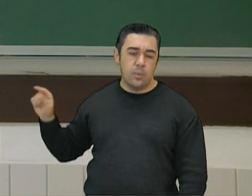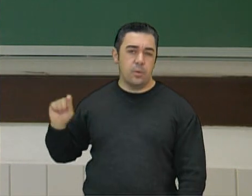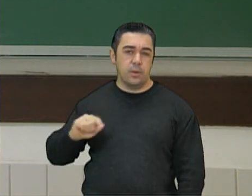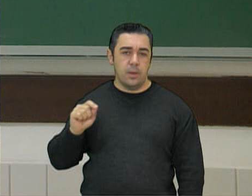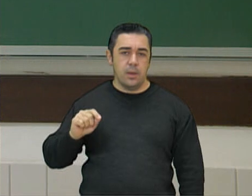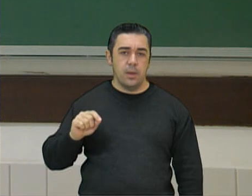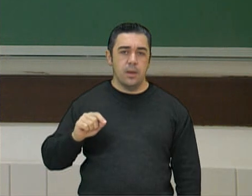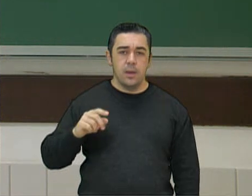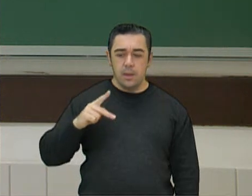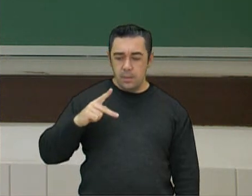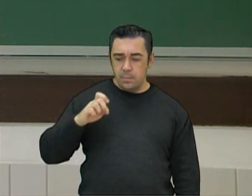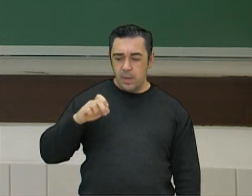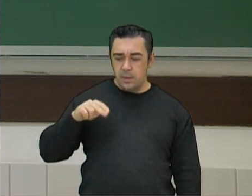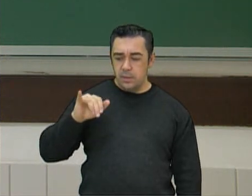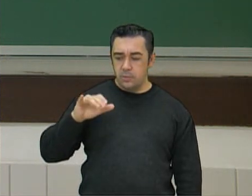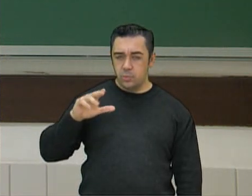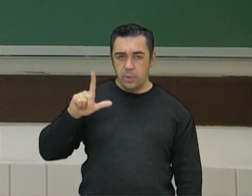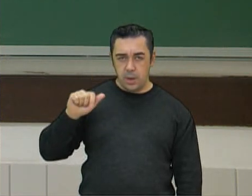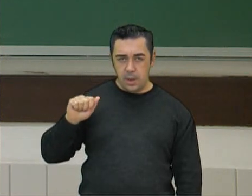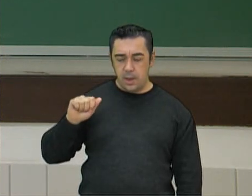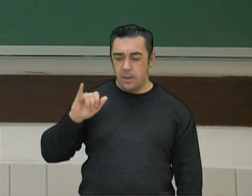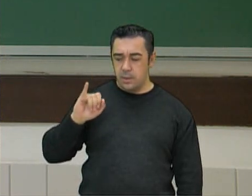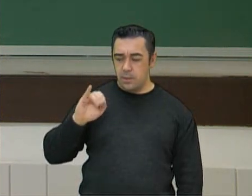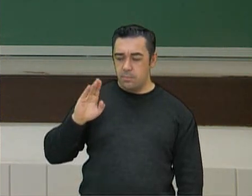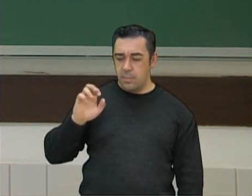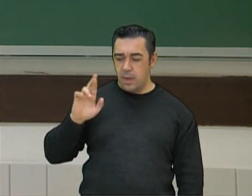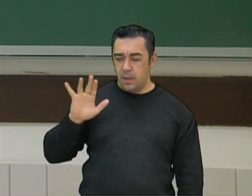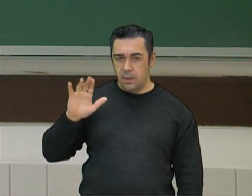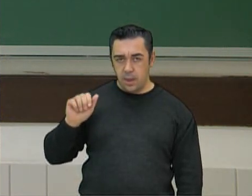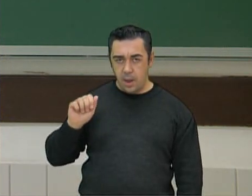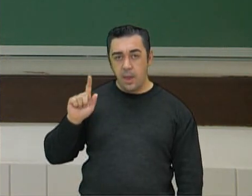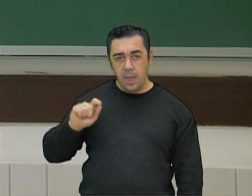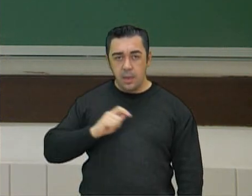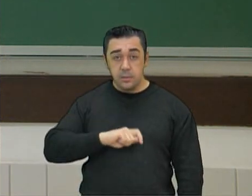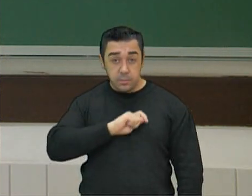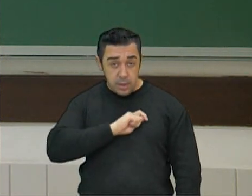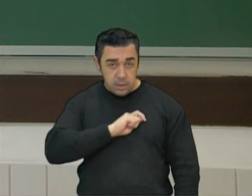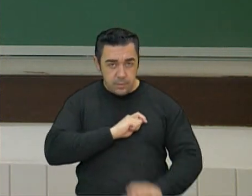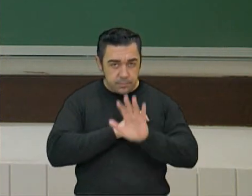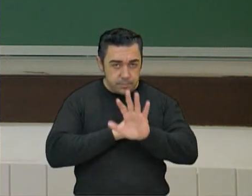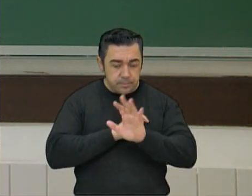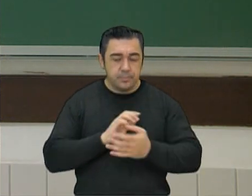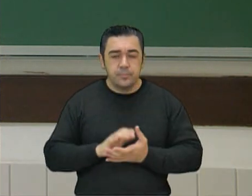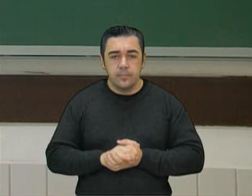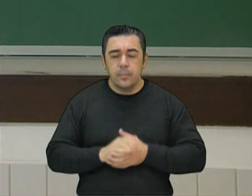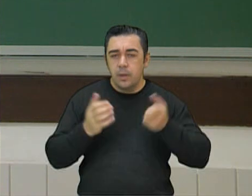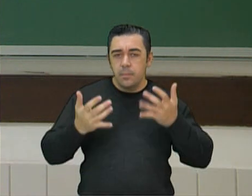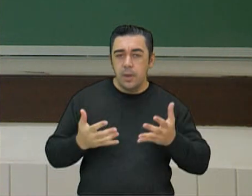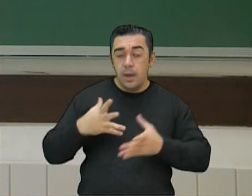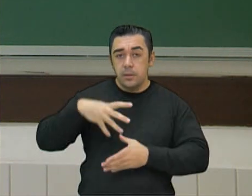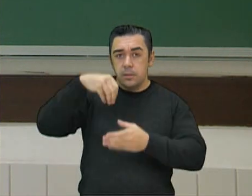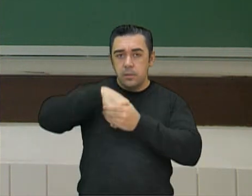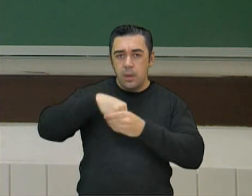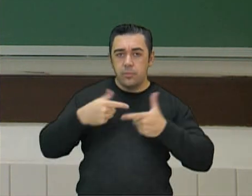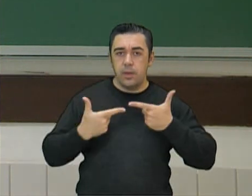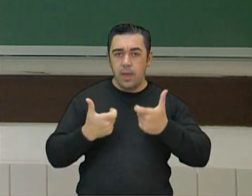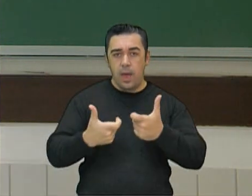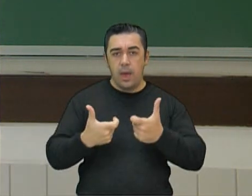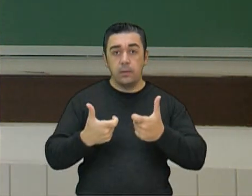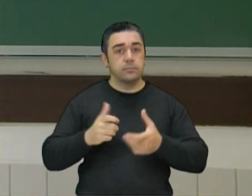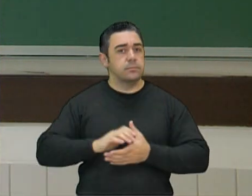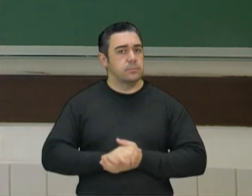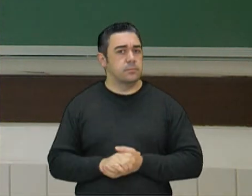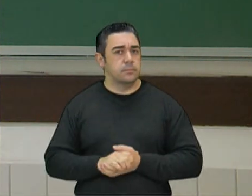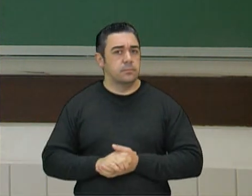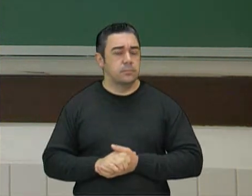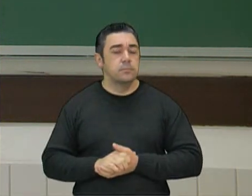Ibérica, lembrou lá de geografia? Península Ibérica, a Espanha. Vamos falar sobre a Guerra Civil na Espanha.